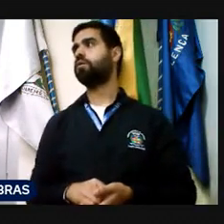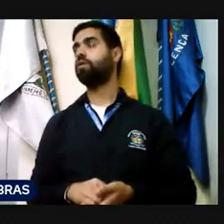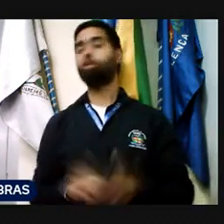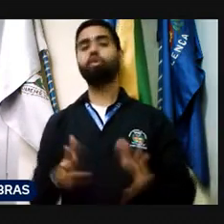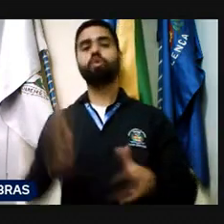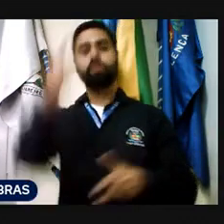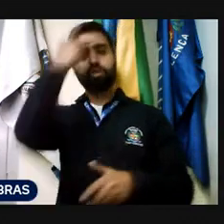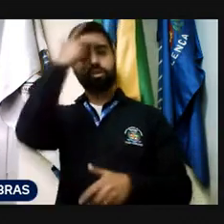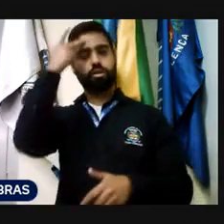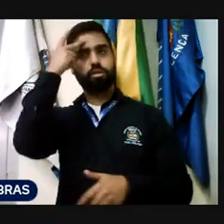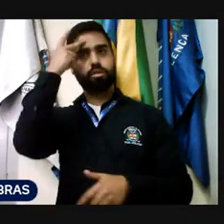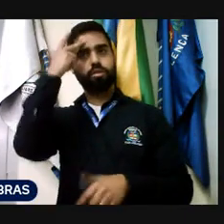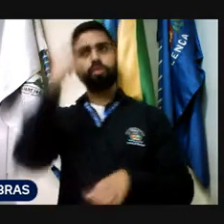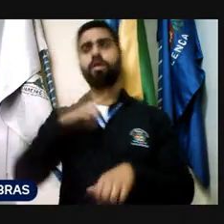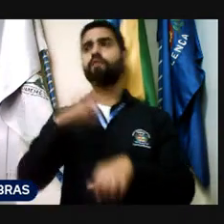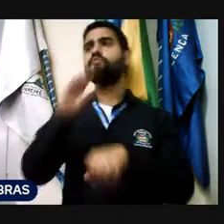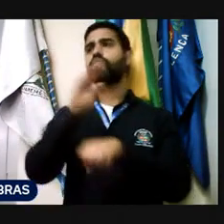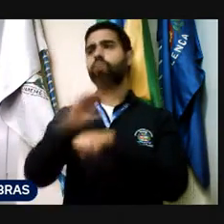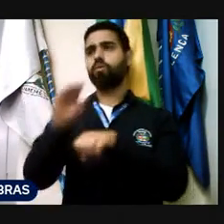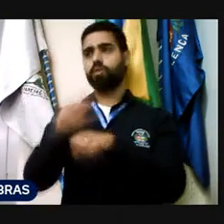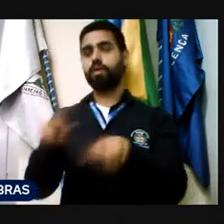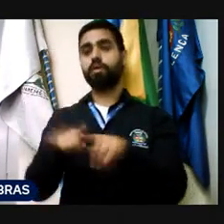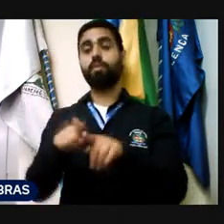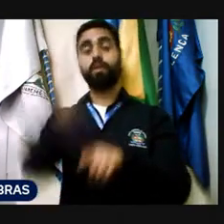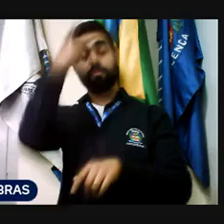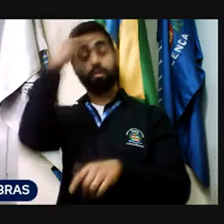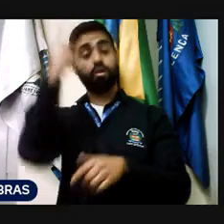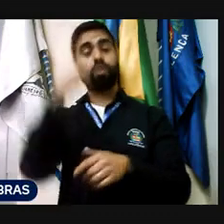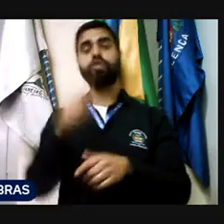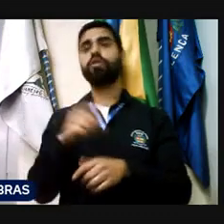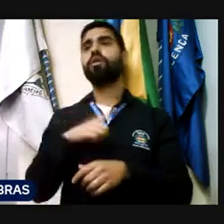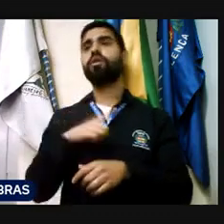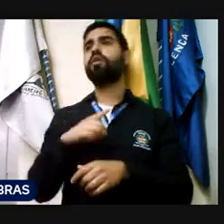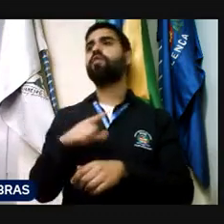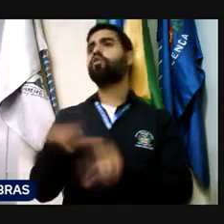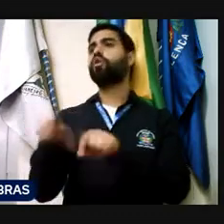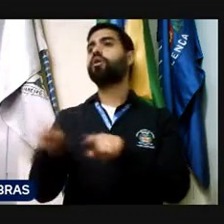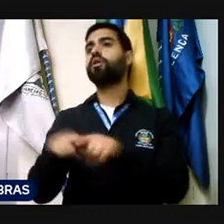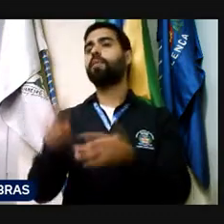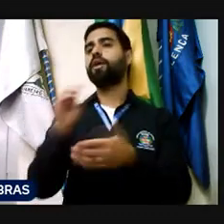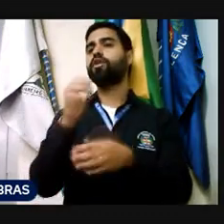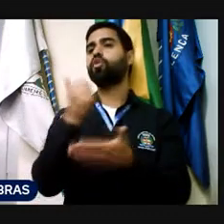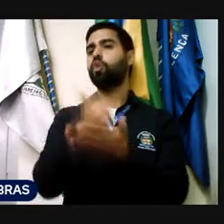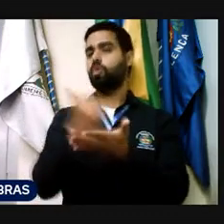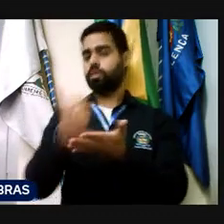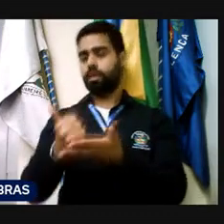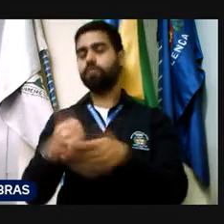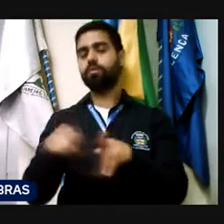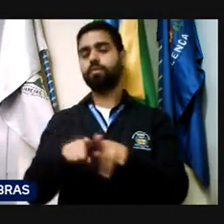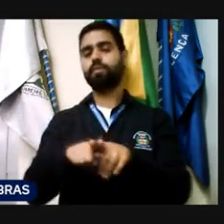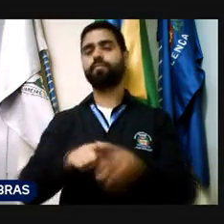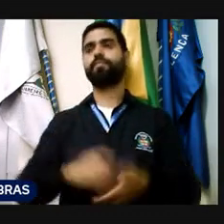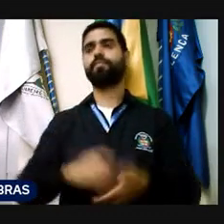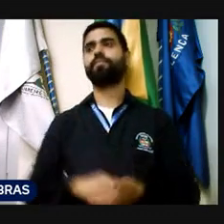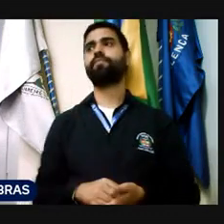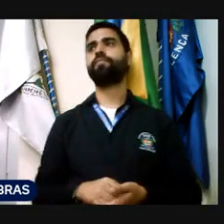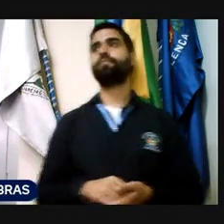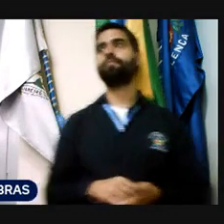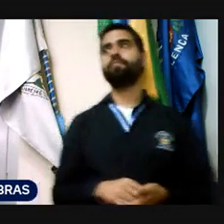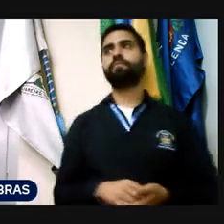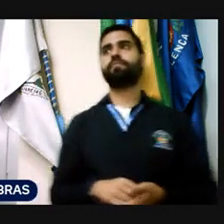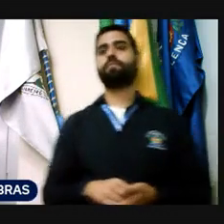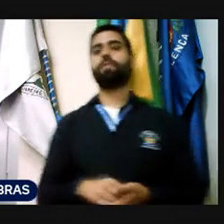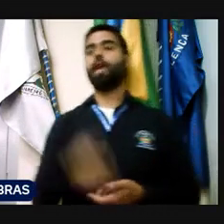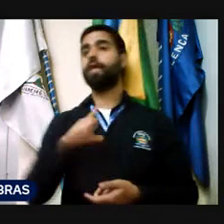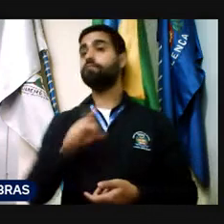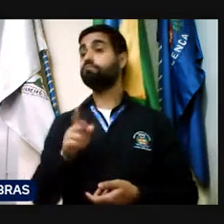todos os servidores concursados, todos os servidores nomeados e todos os servidores contratados. Tenho certeza que daqui